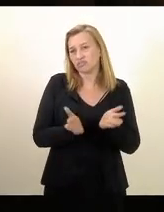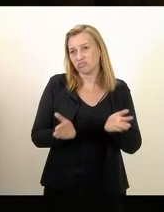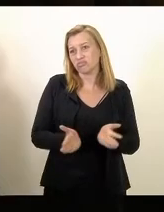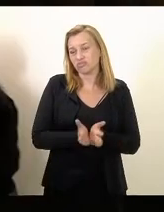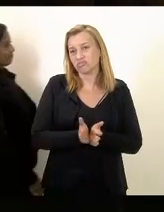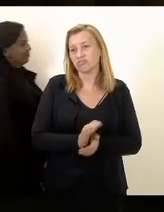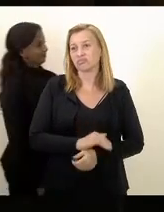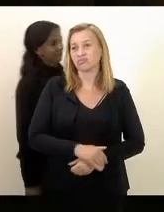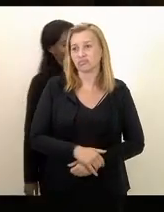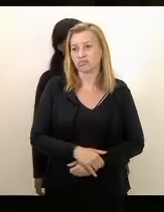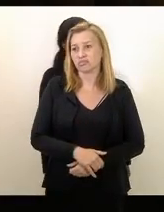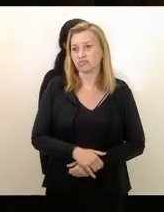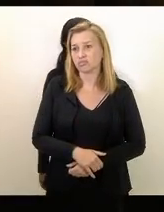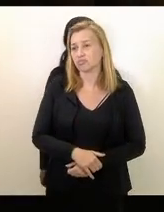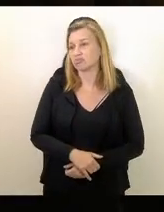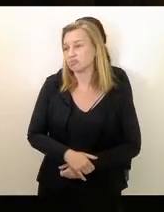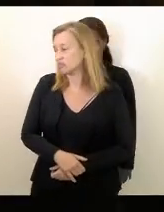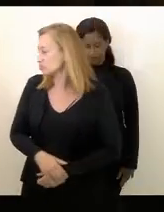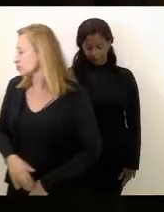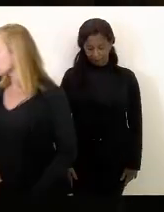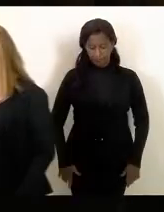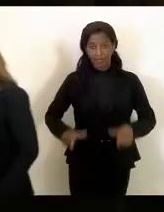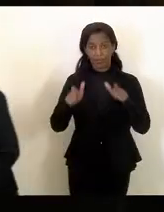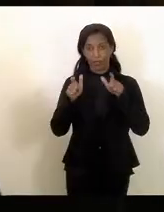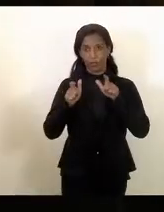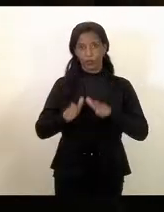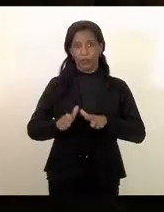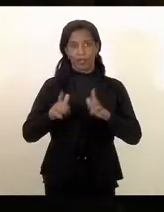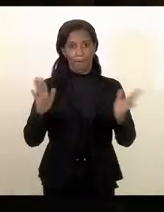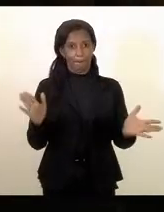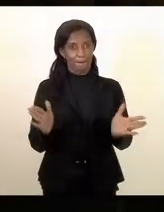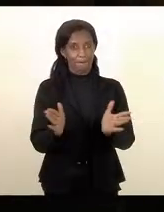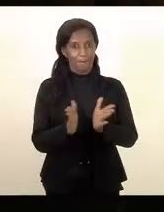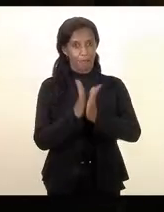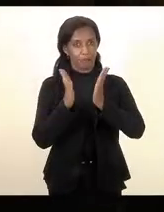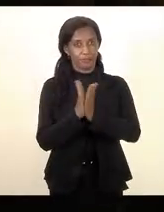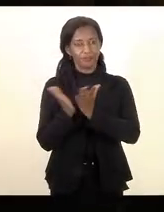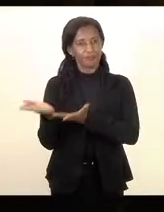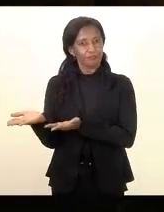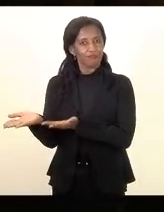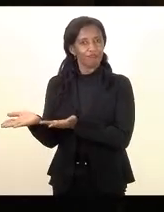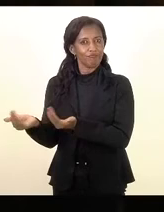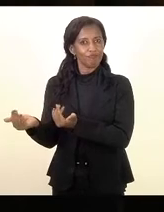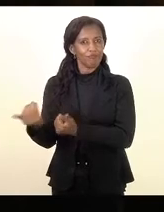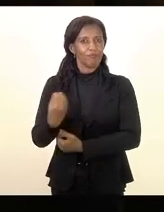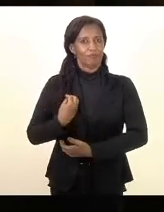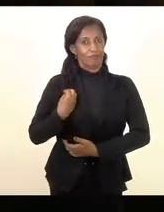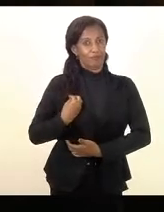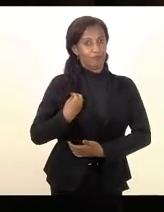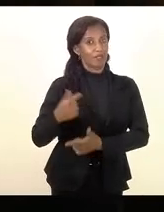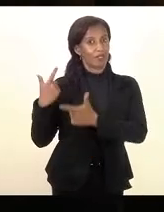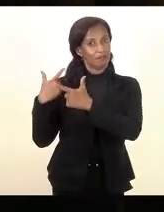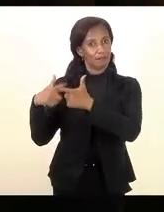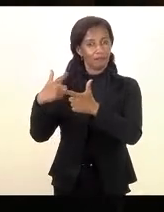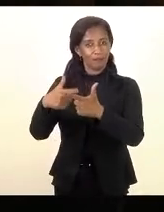de territórios periféricos jovens que estão já vivendo uma situação